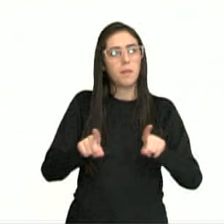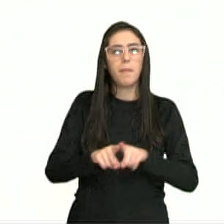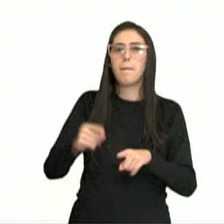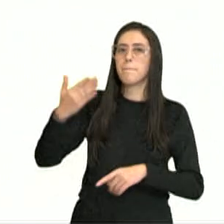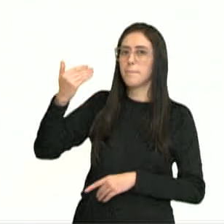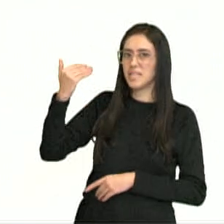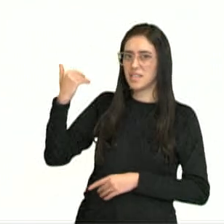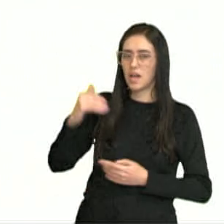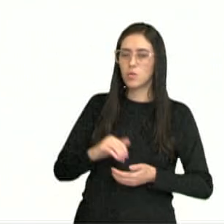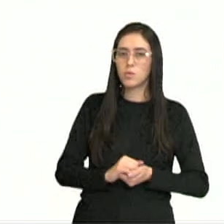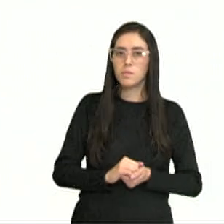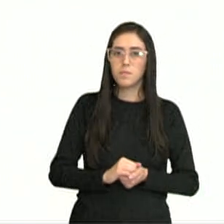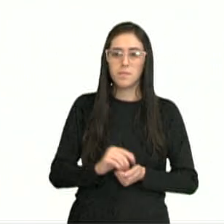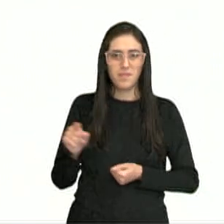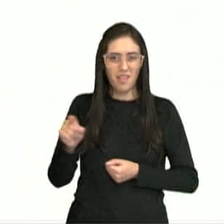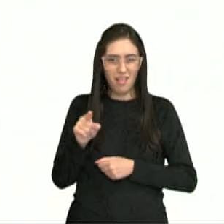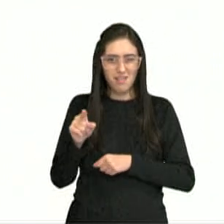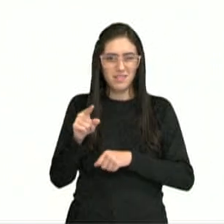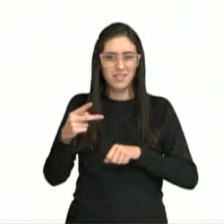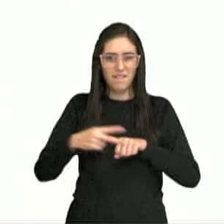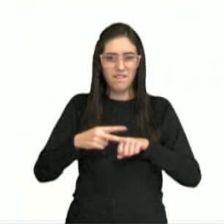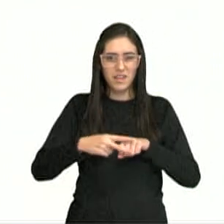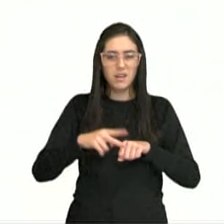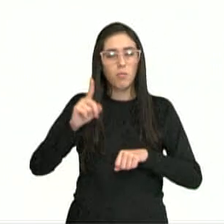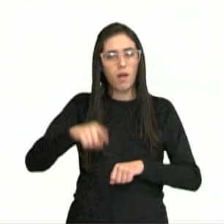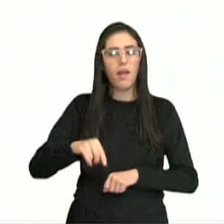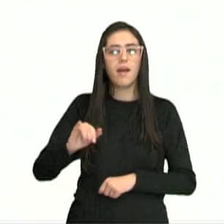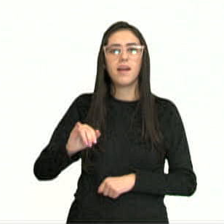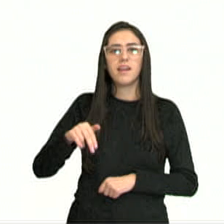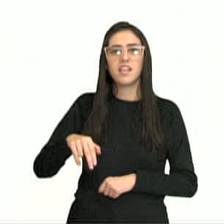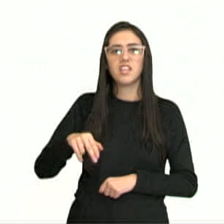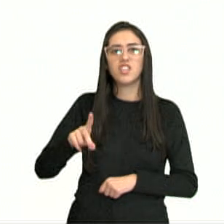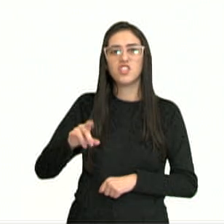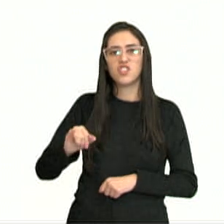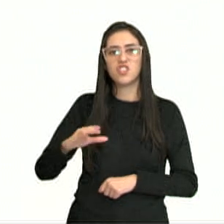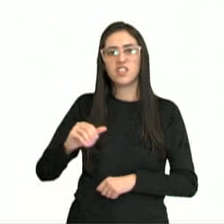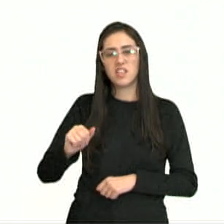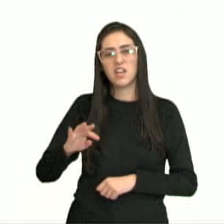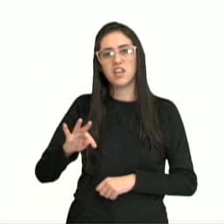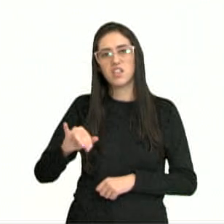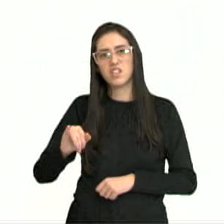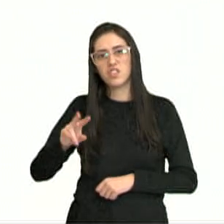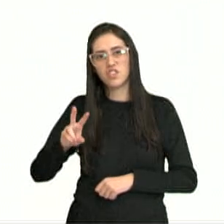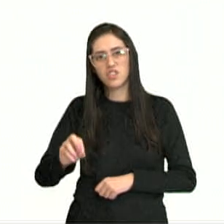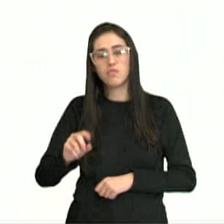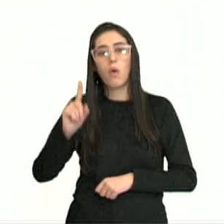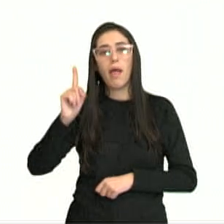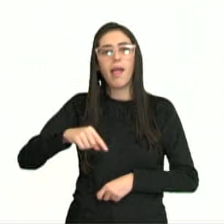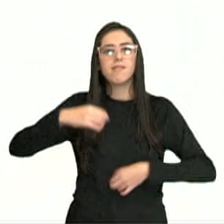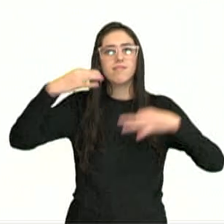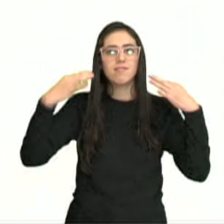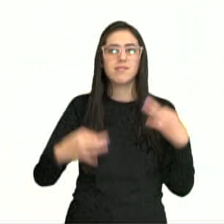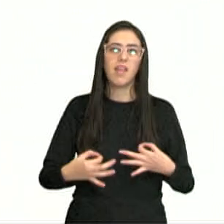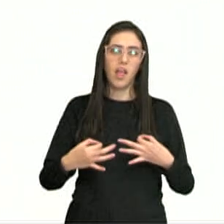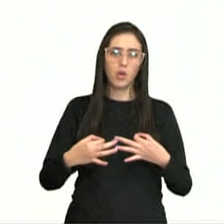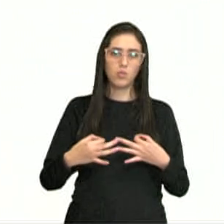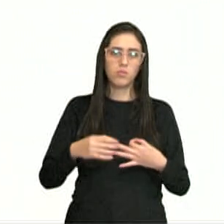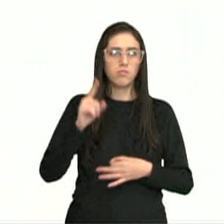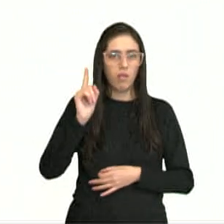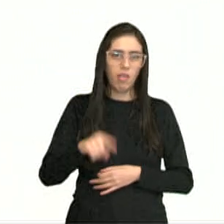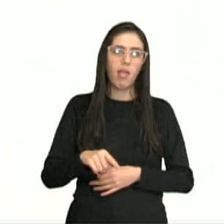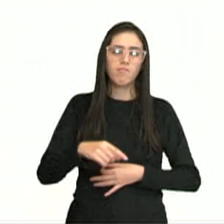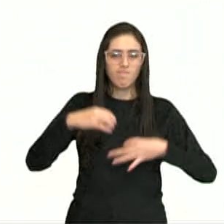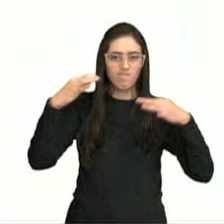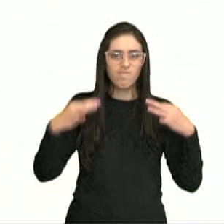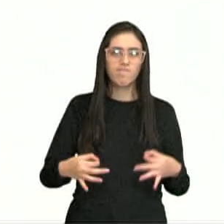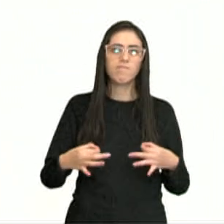pretérito. Esses verbos estão empregados no modo indicativo porque indica algo certo, indica uma